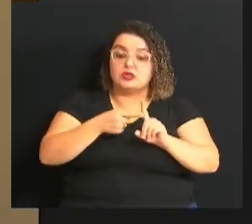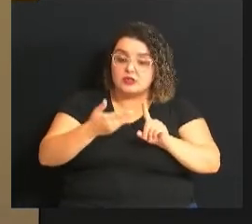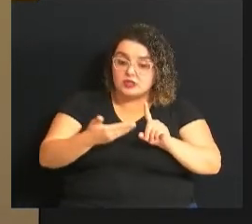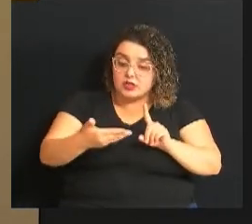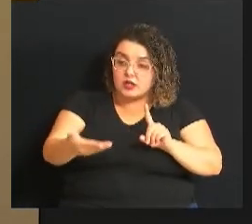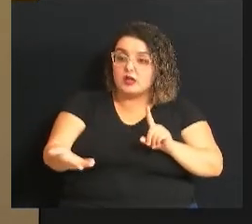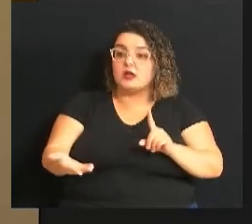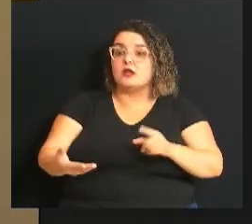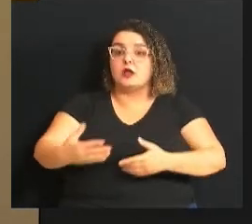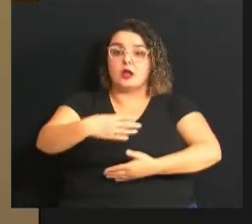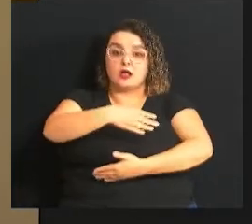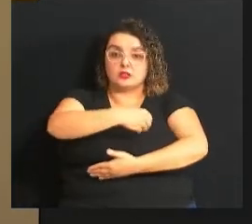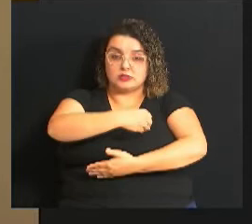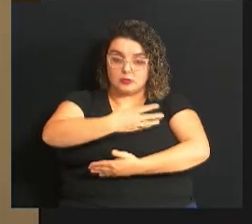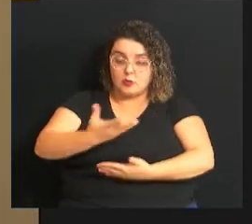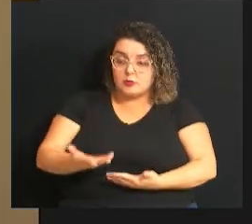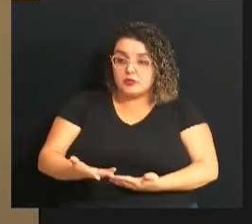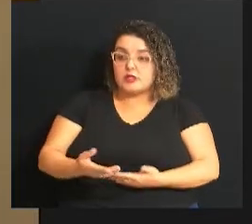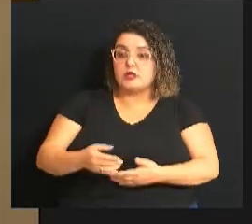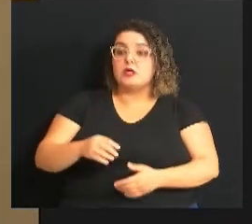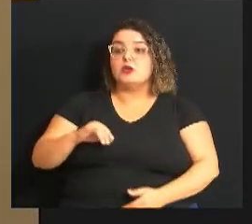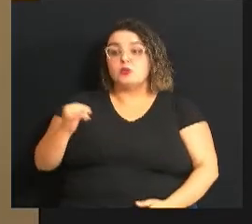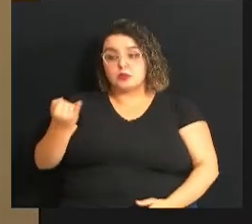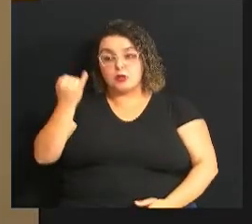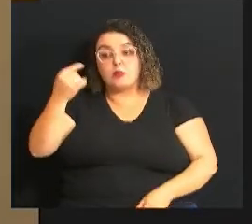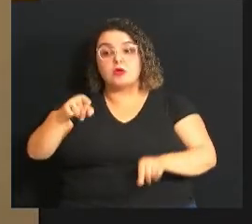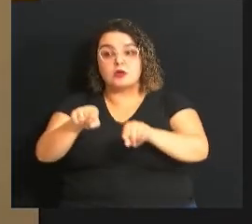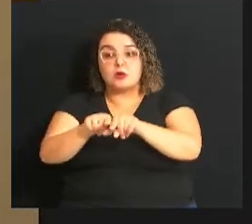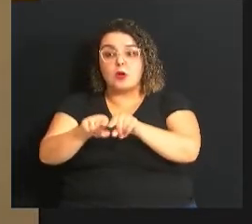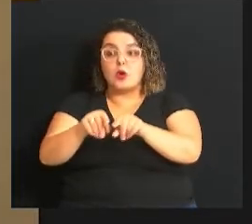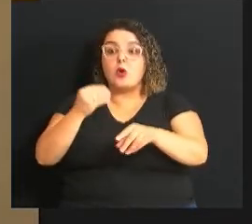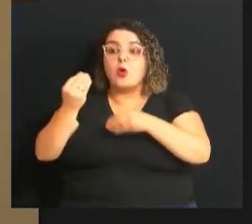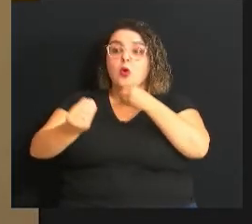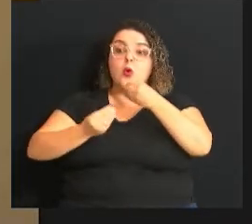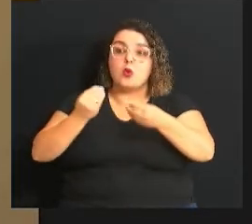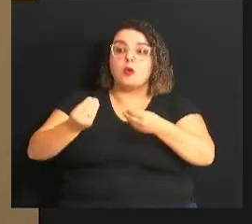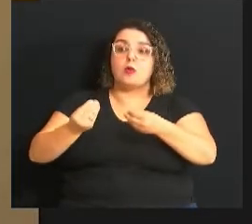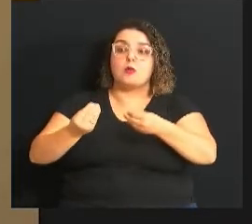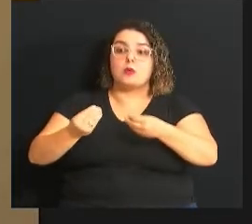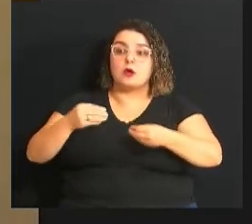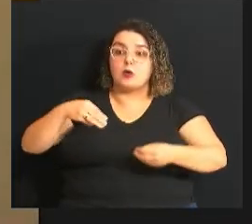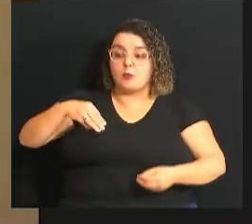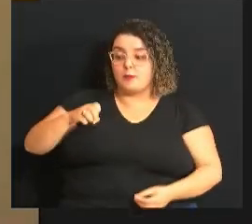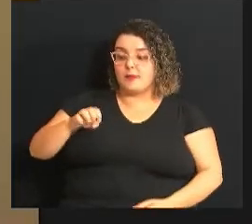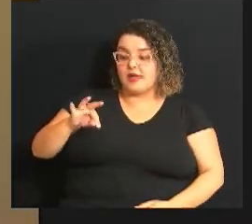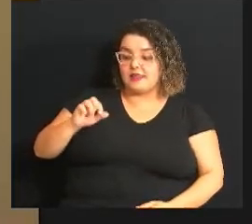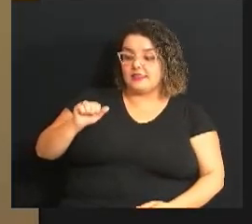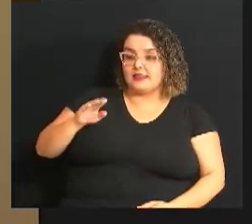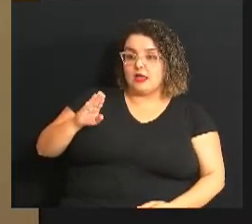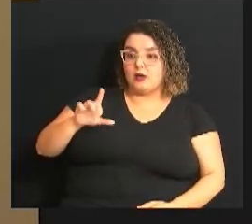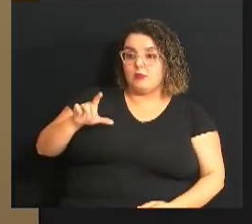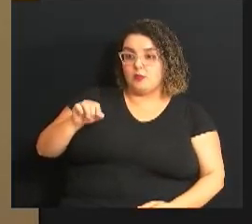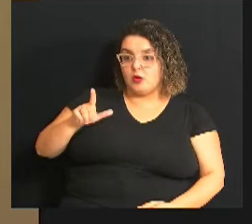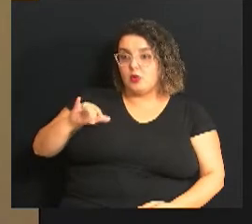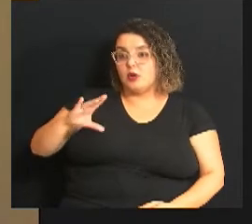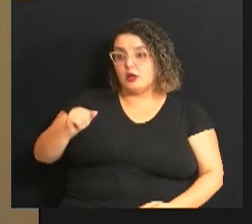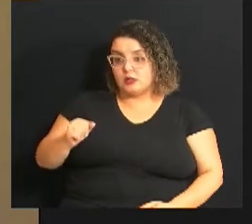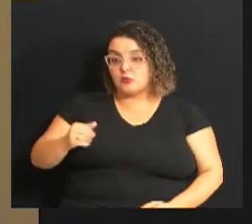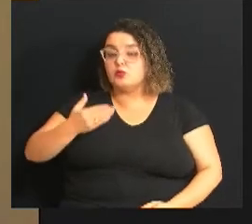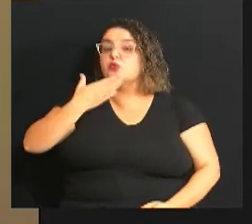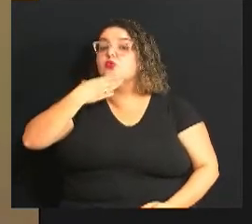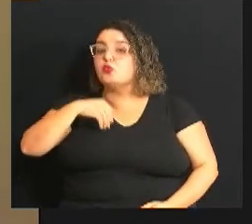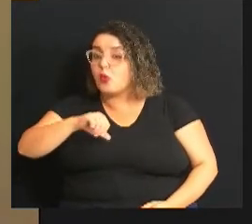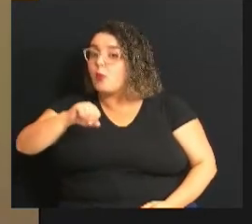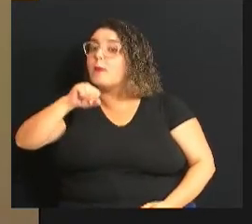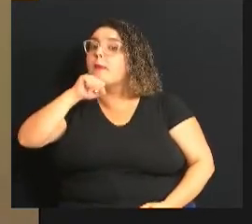durante a amamentação. E o que é importante também, como que está o estado metabólico do pai no momento da concepção. Isso também conta